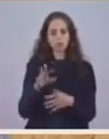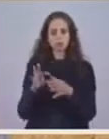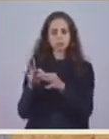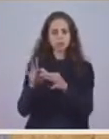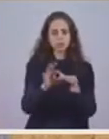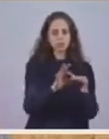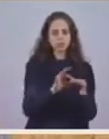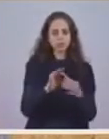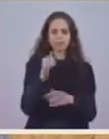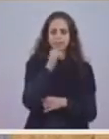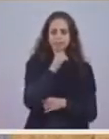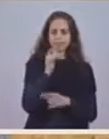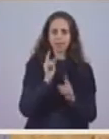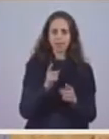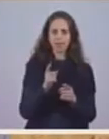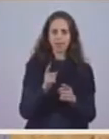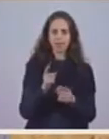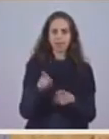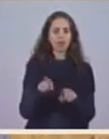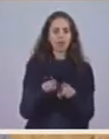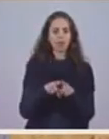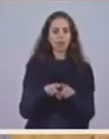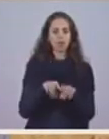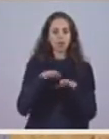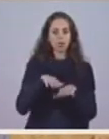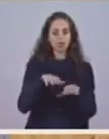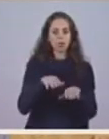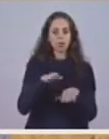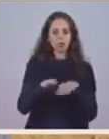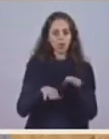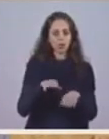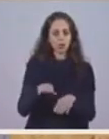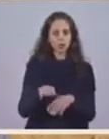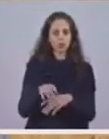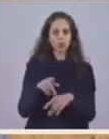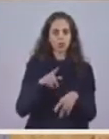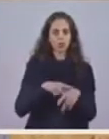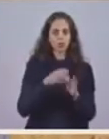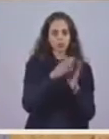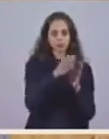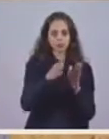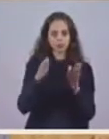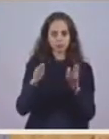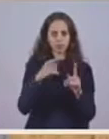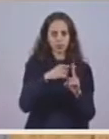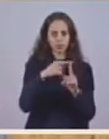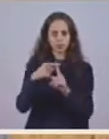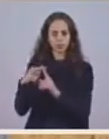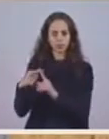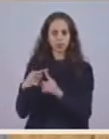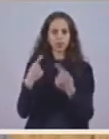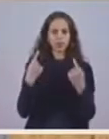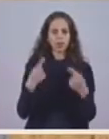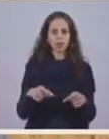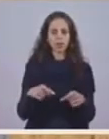de penitência, como são as procissões dos passos ou as vias sacras, têm tido